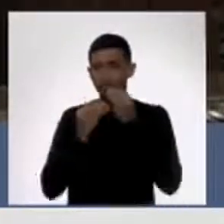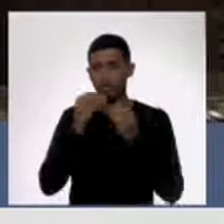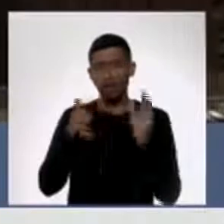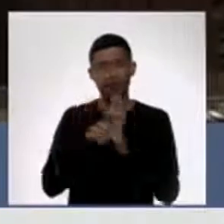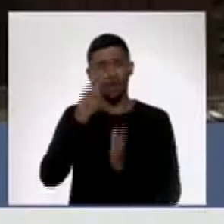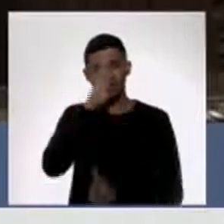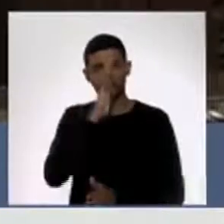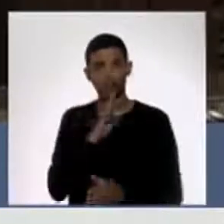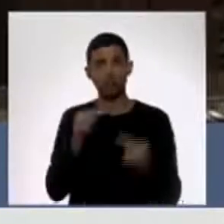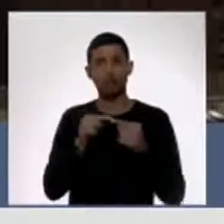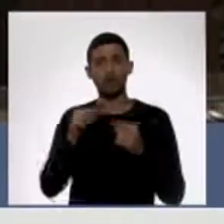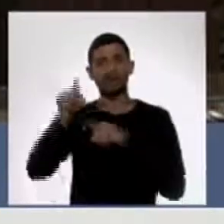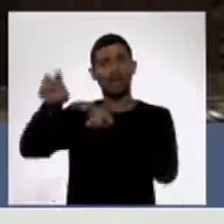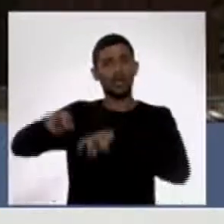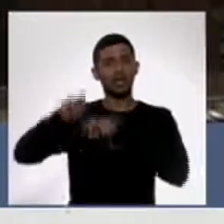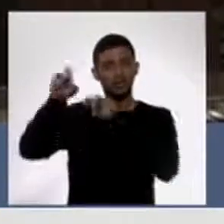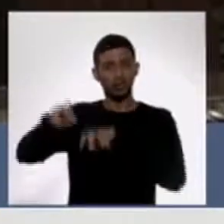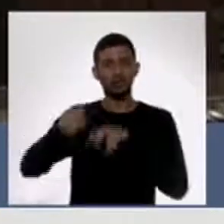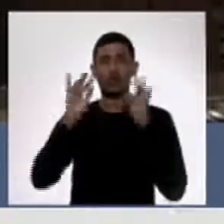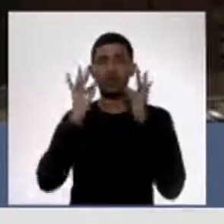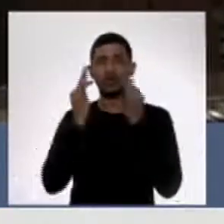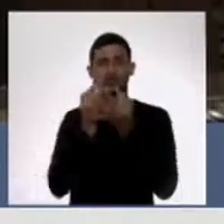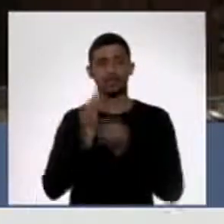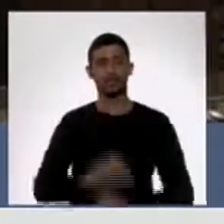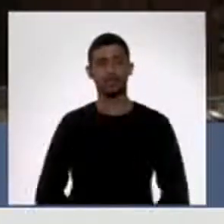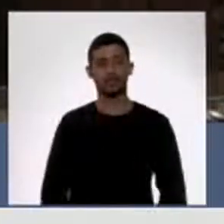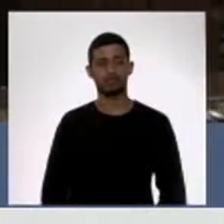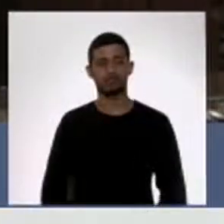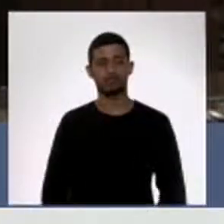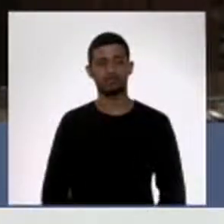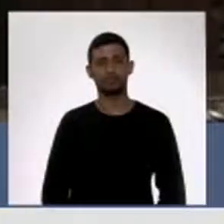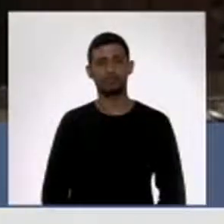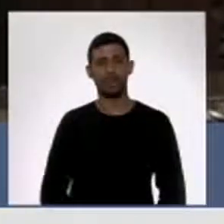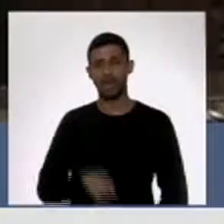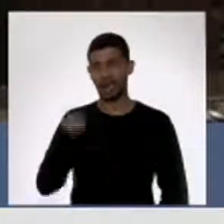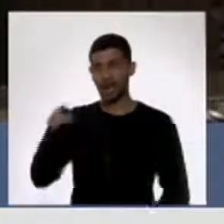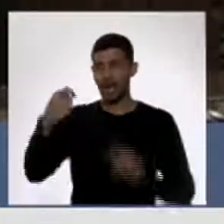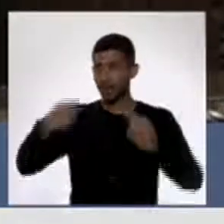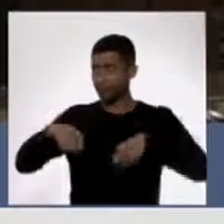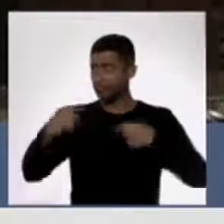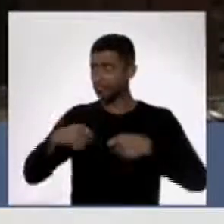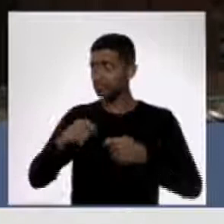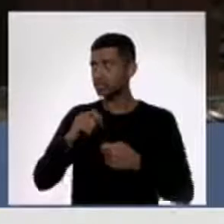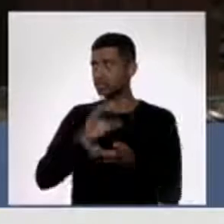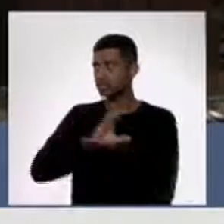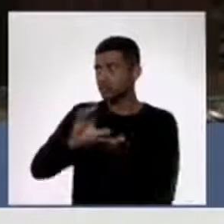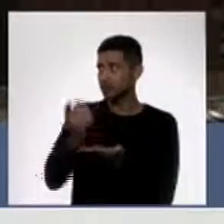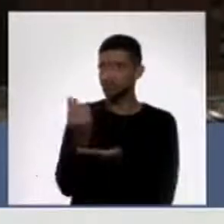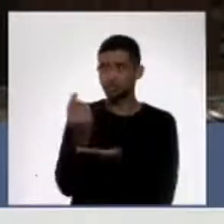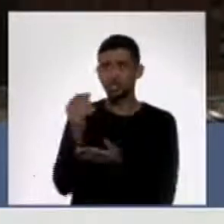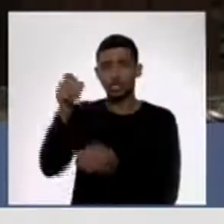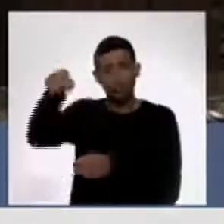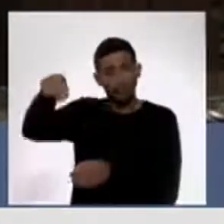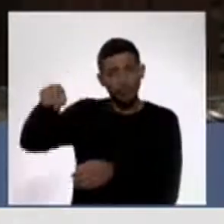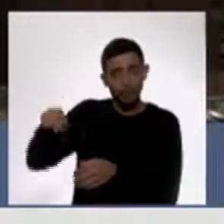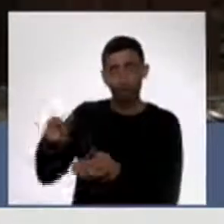da agricultura familiar. O campo precisa de investimento e não de truculência.